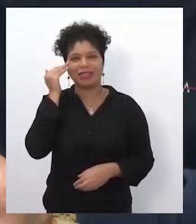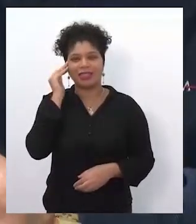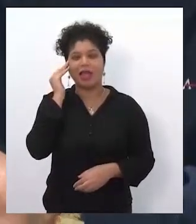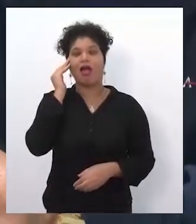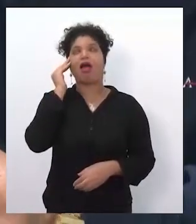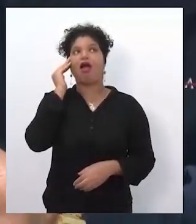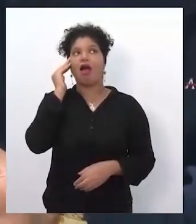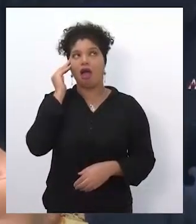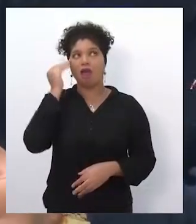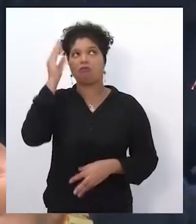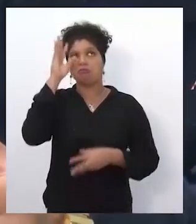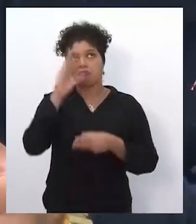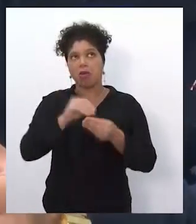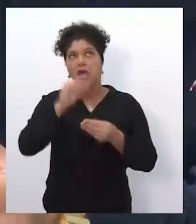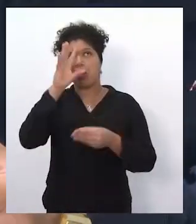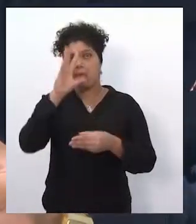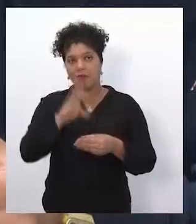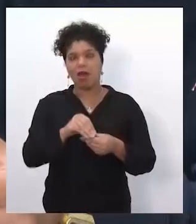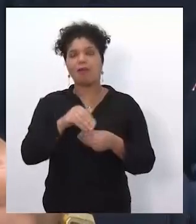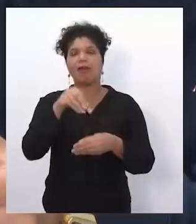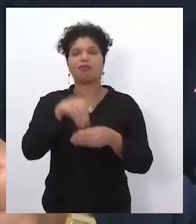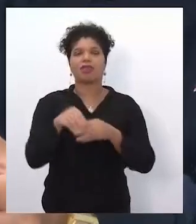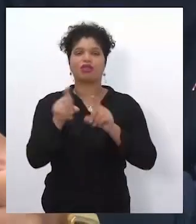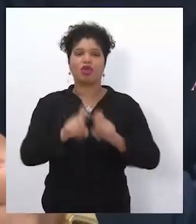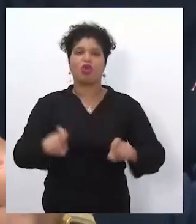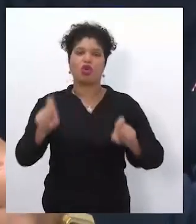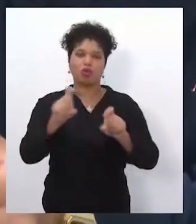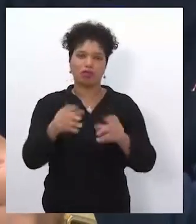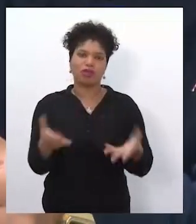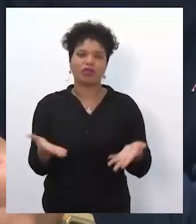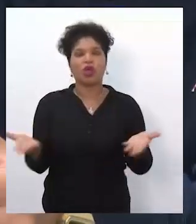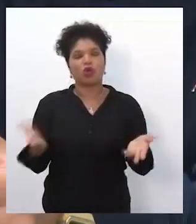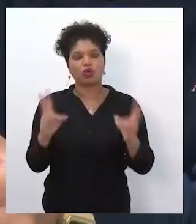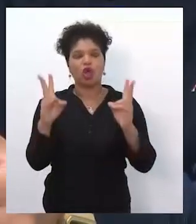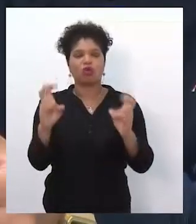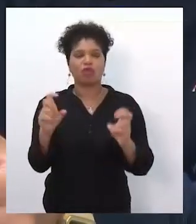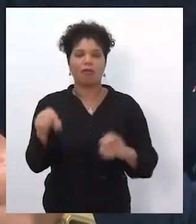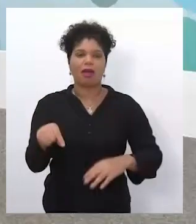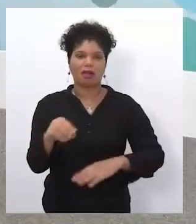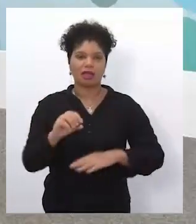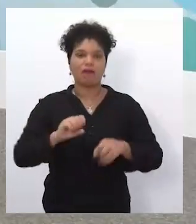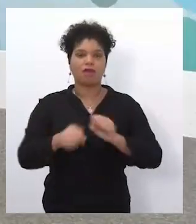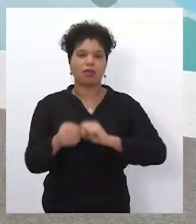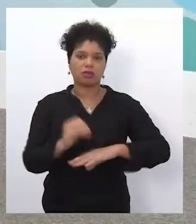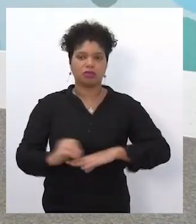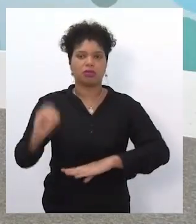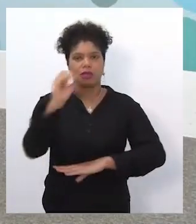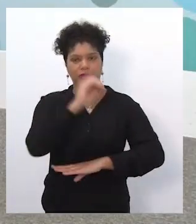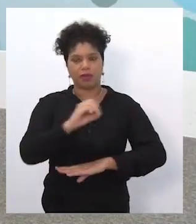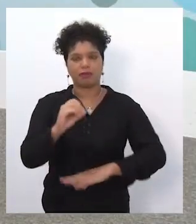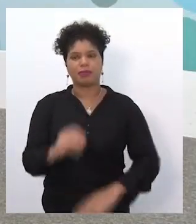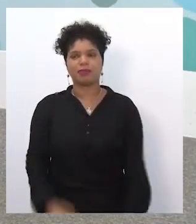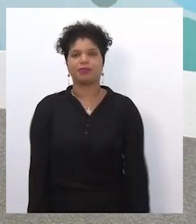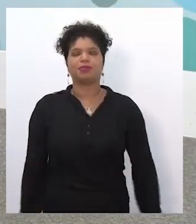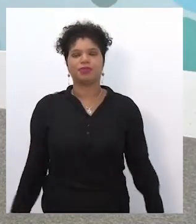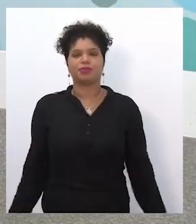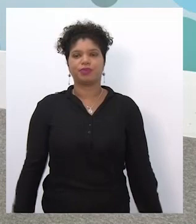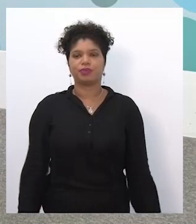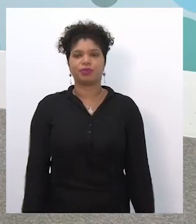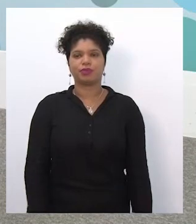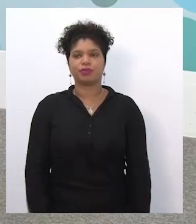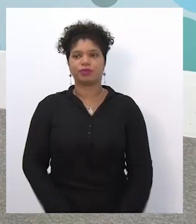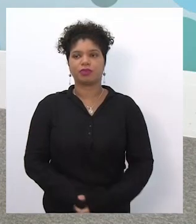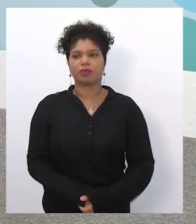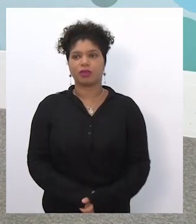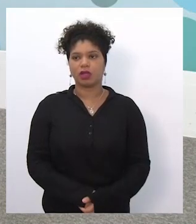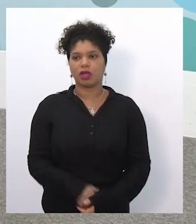dimensão do que tem dentro do computador, que é o tema, né, escolhido aqui pela equipe da EFAP e da CITEM. Tá? Rodrigo,